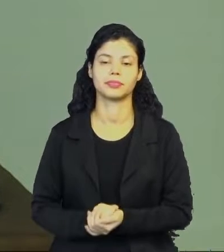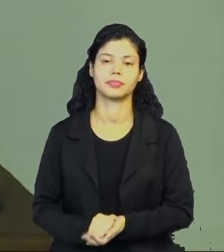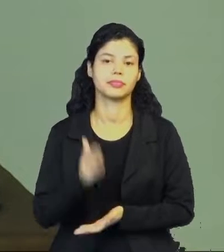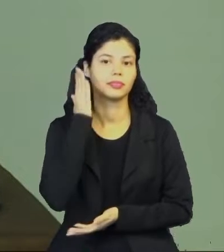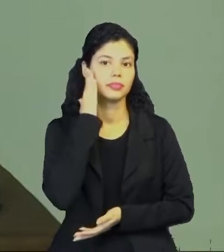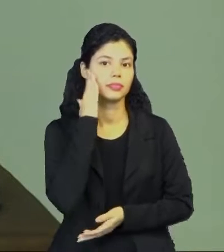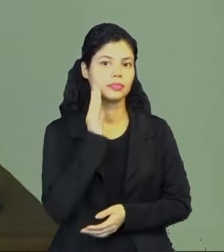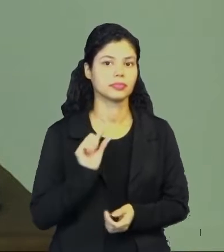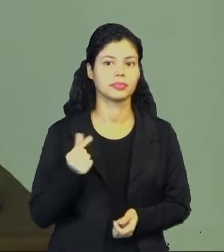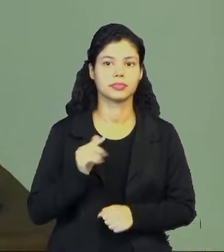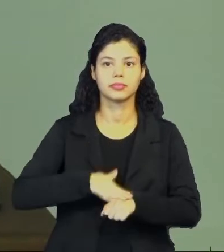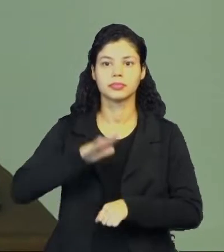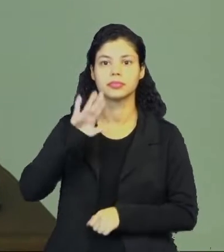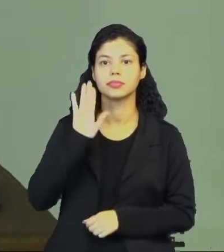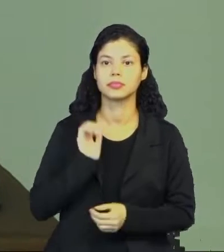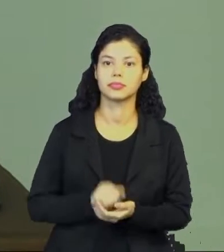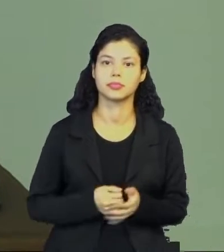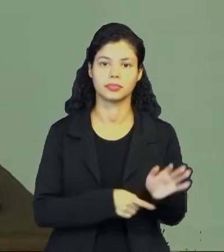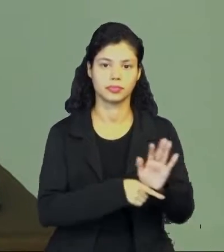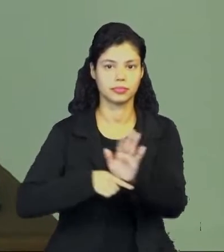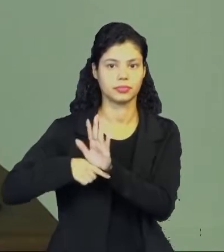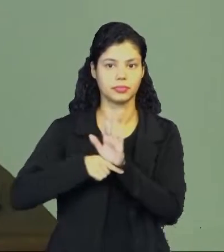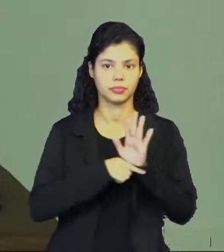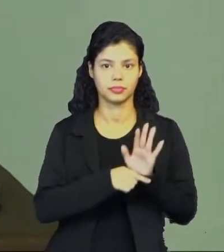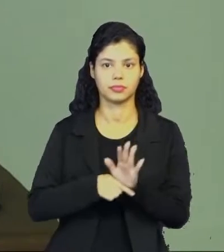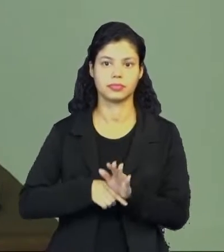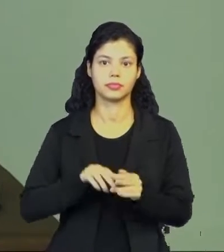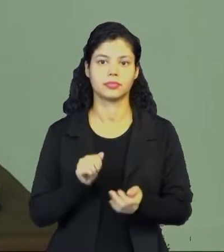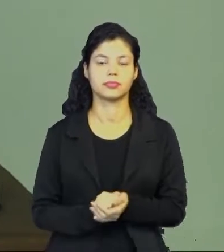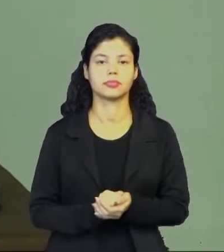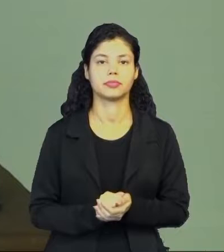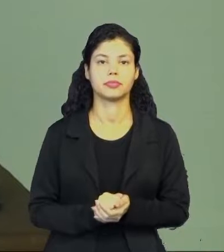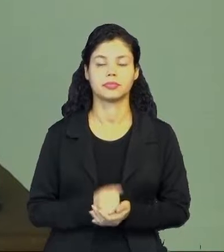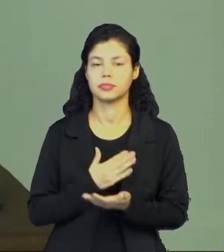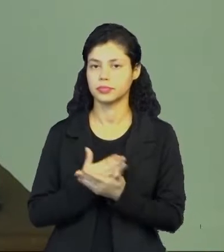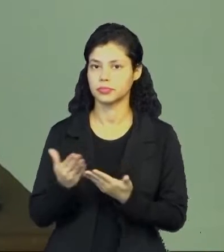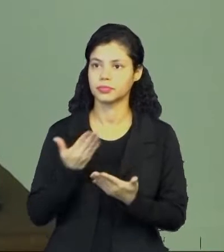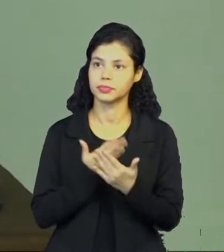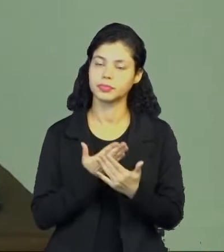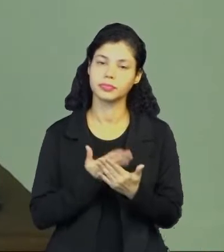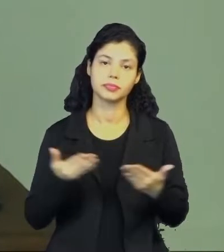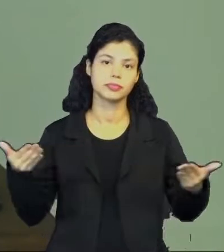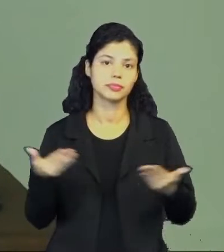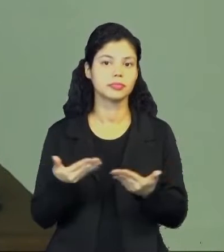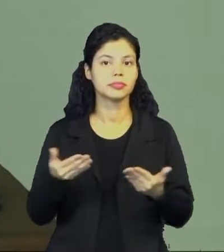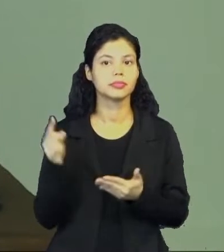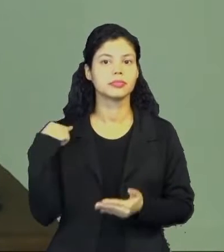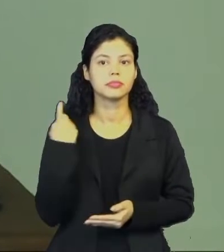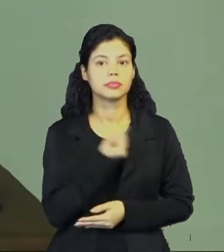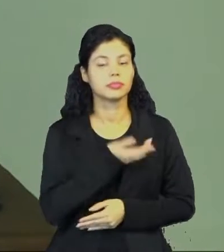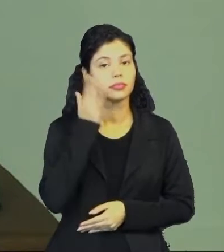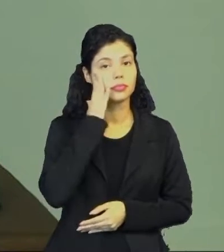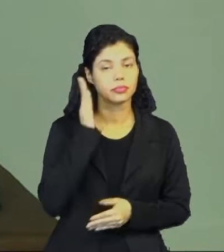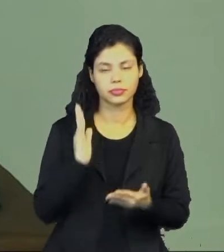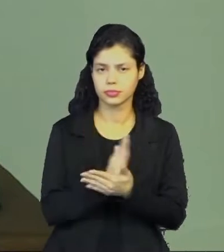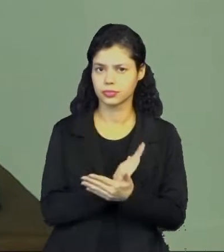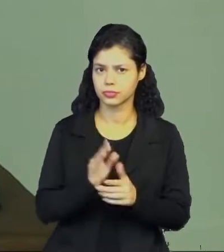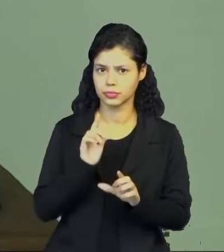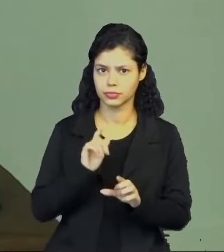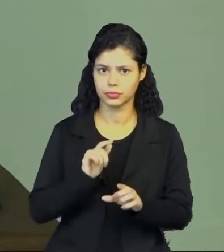um pouco mais sobre essas representações. E para a gente iniciar nossa aula, a gente vai compreender alguns